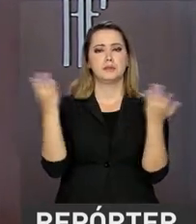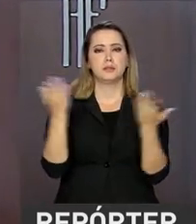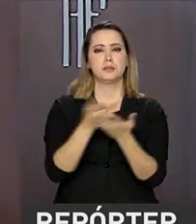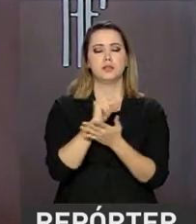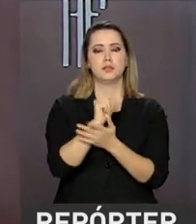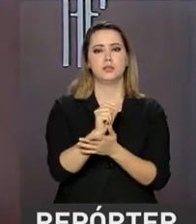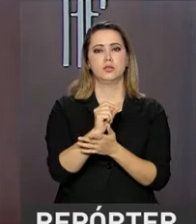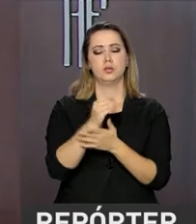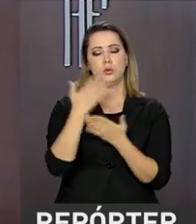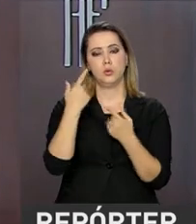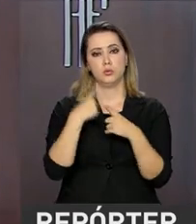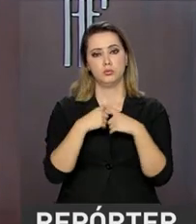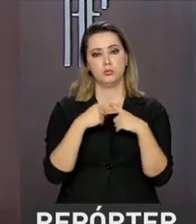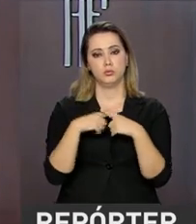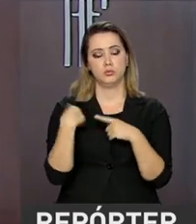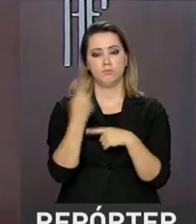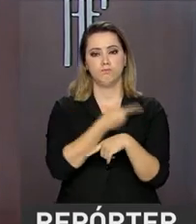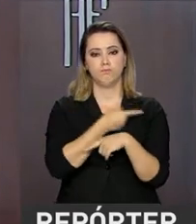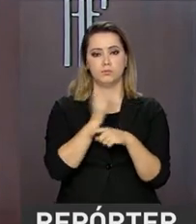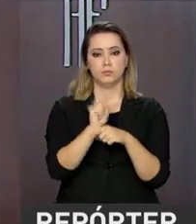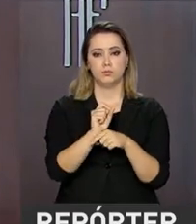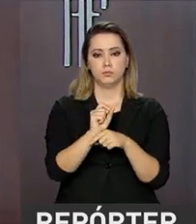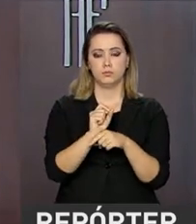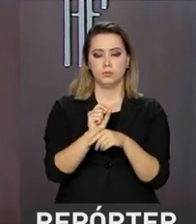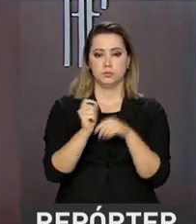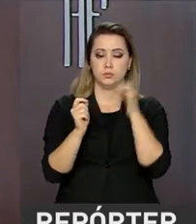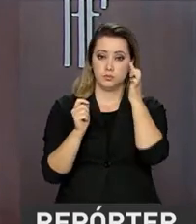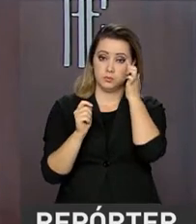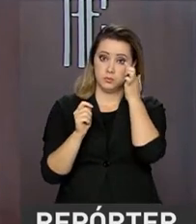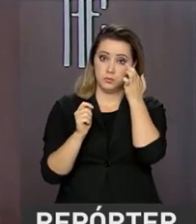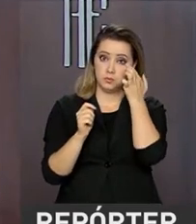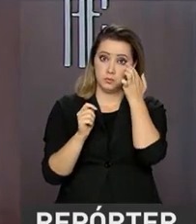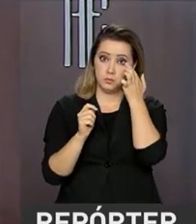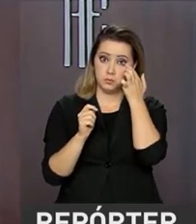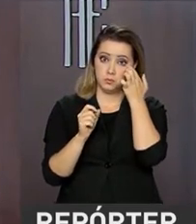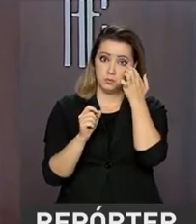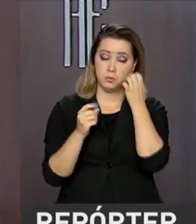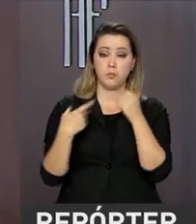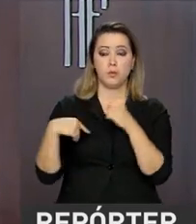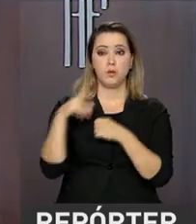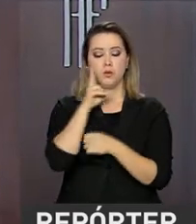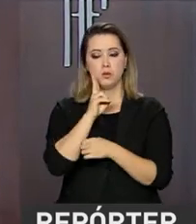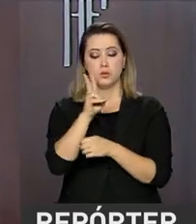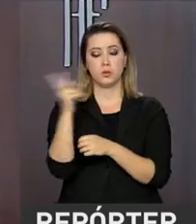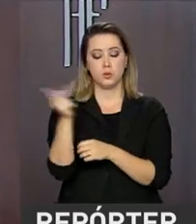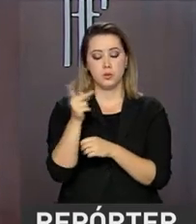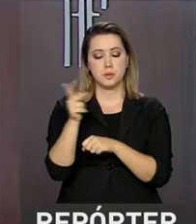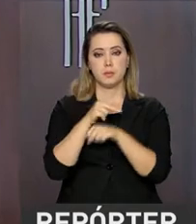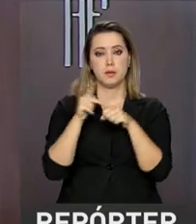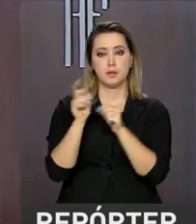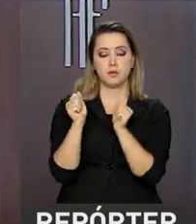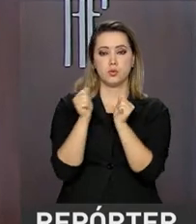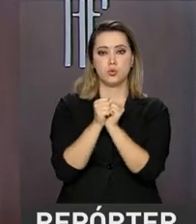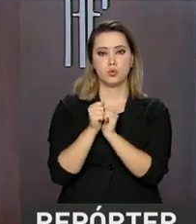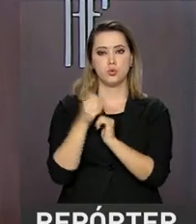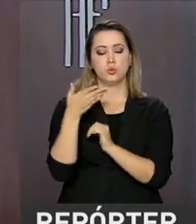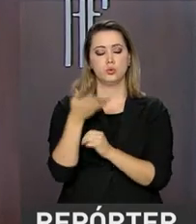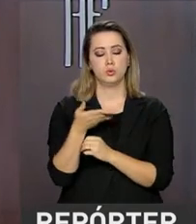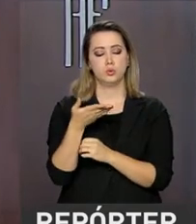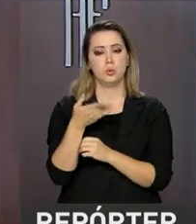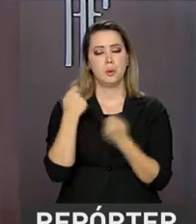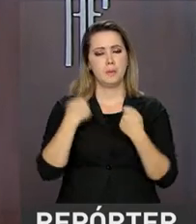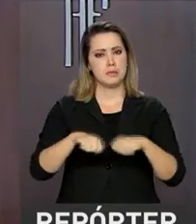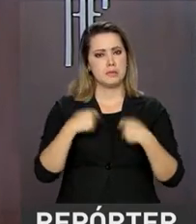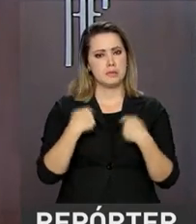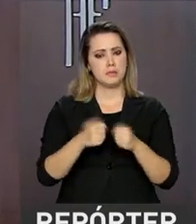convergência circunstâncias internacionais e também a divisão dos países do mercosul outra